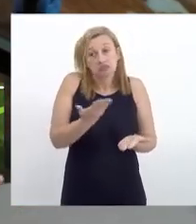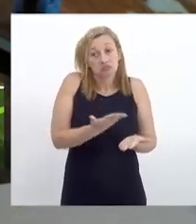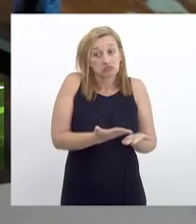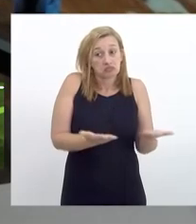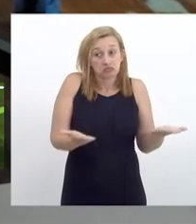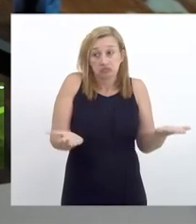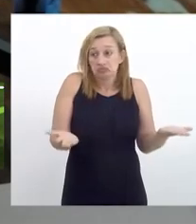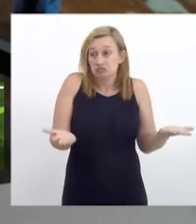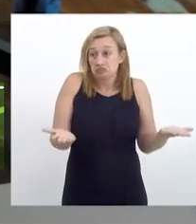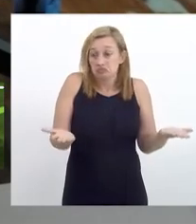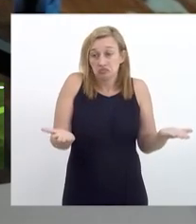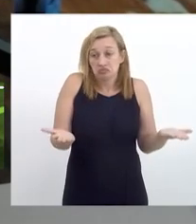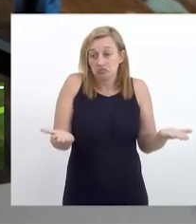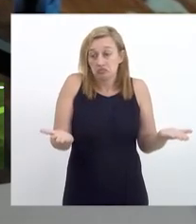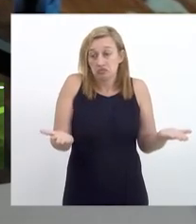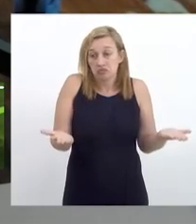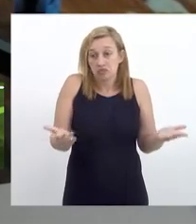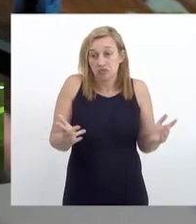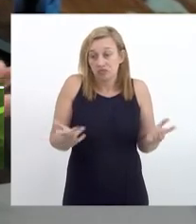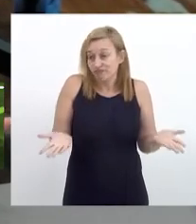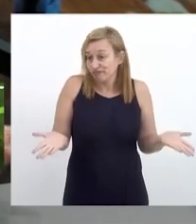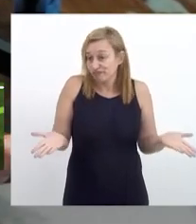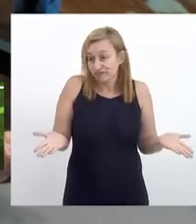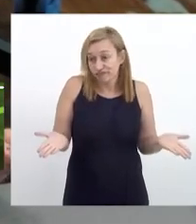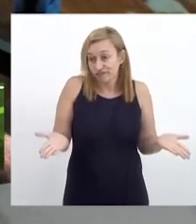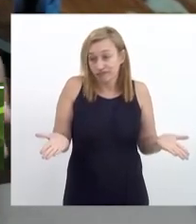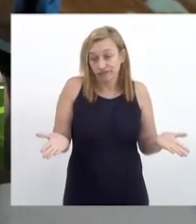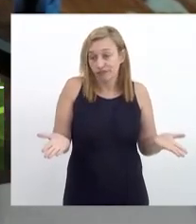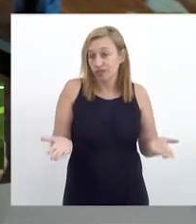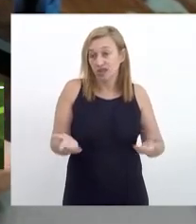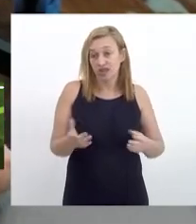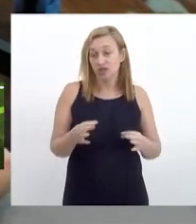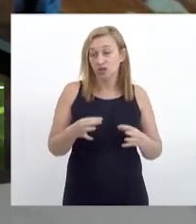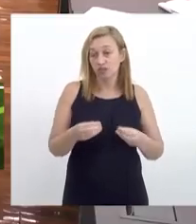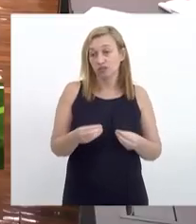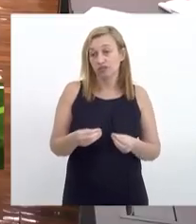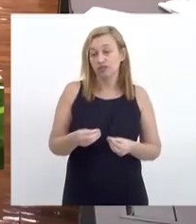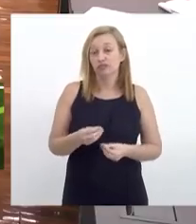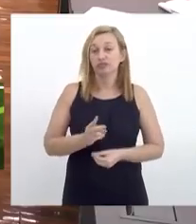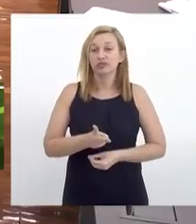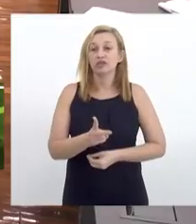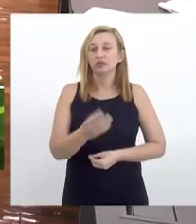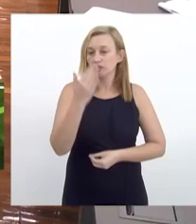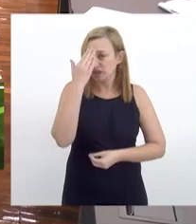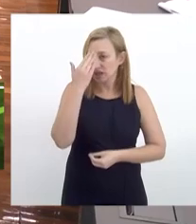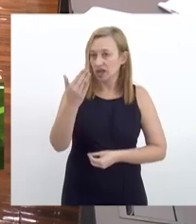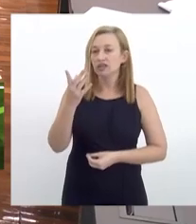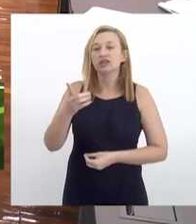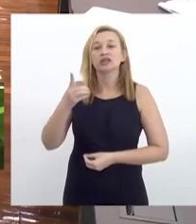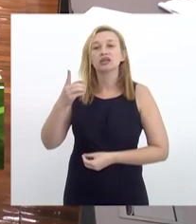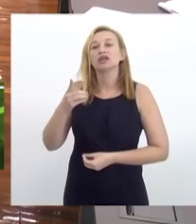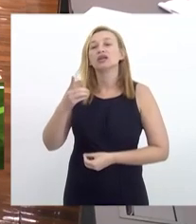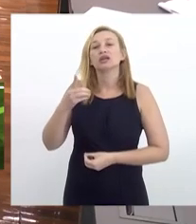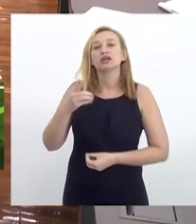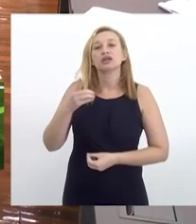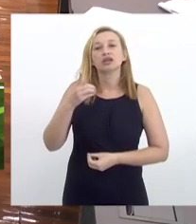mesma Letra morta Que sempre existiu Obrigado Obrigado Deputada Enfermeira Com a palavra Deputado